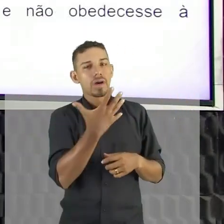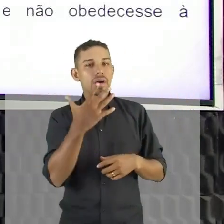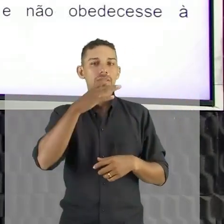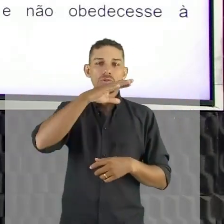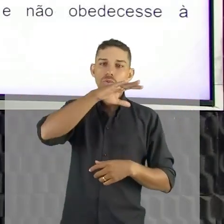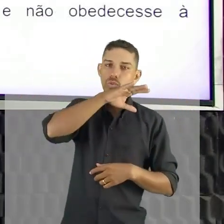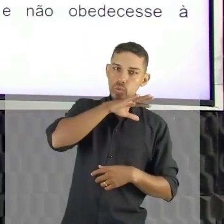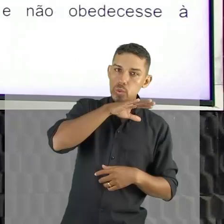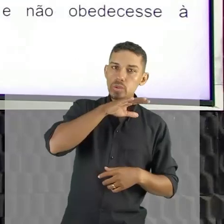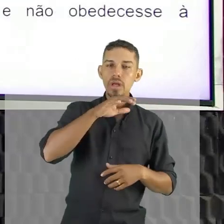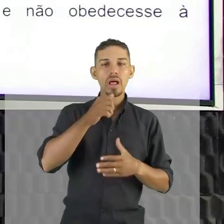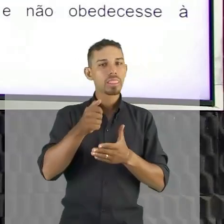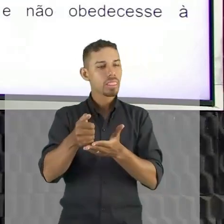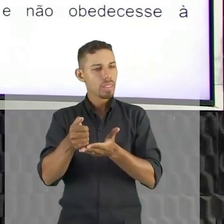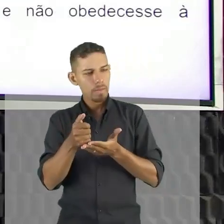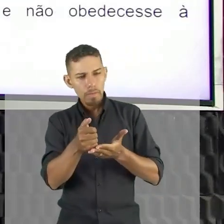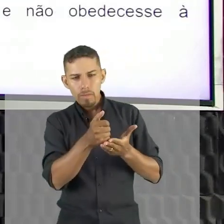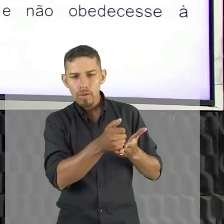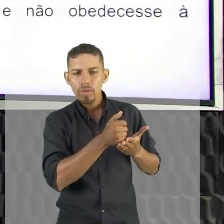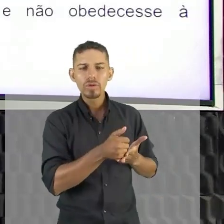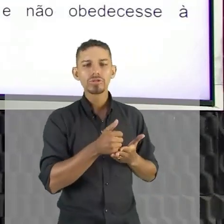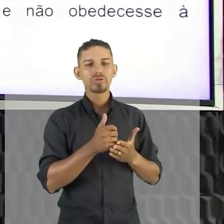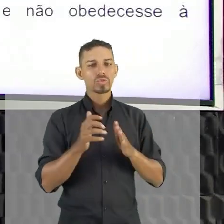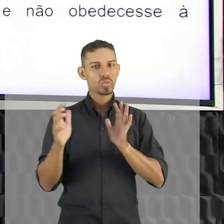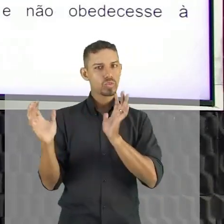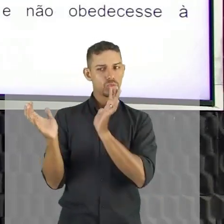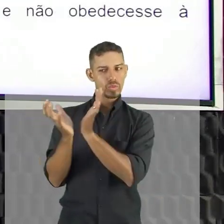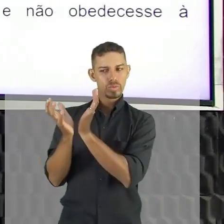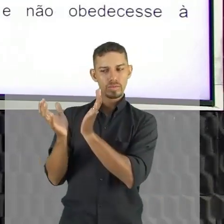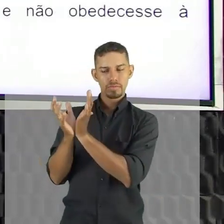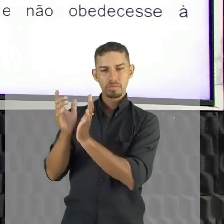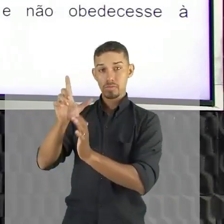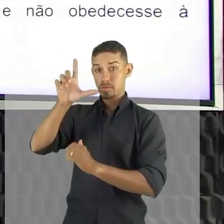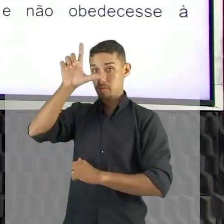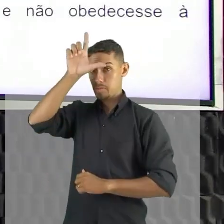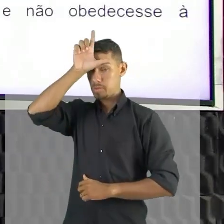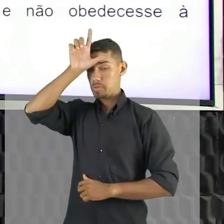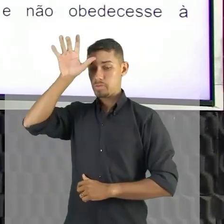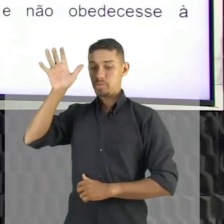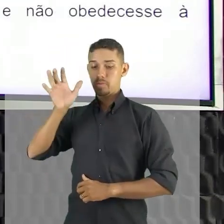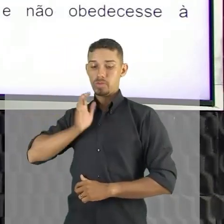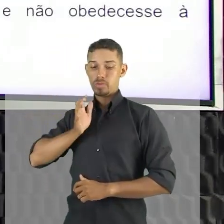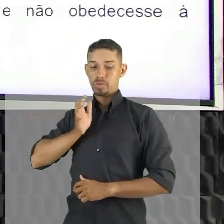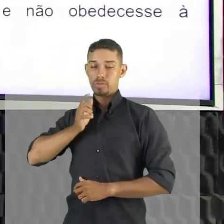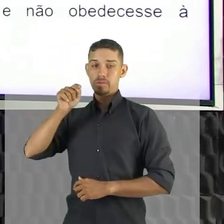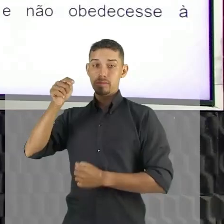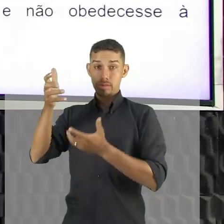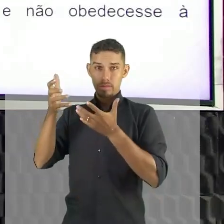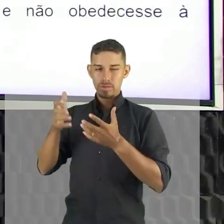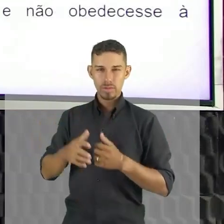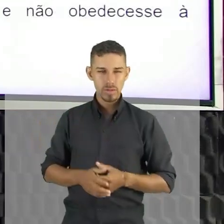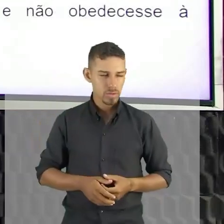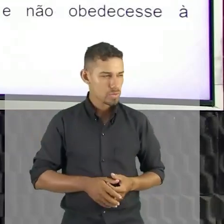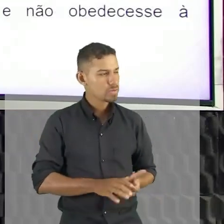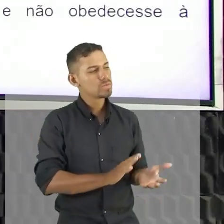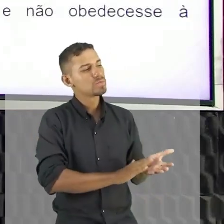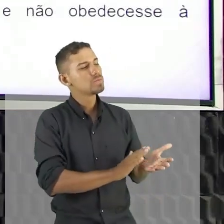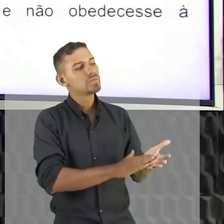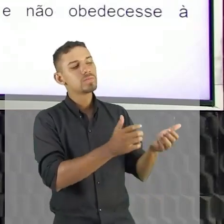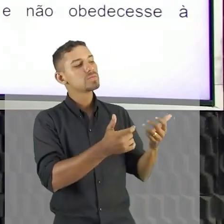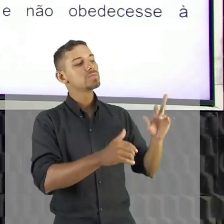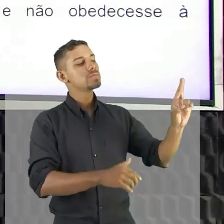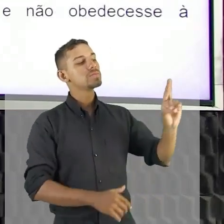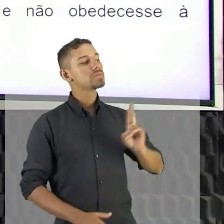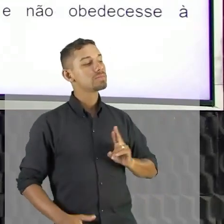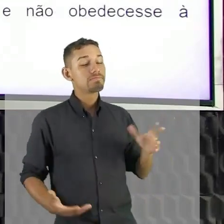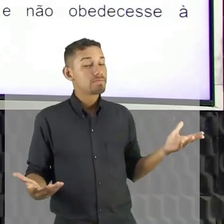né, o apoio de uma elite que vai, claro, requerer também de Dom Pedro I uma devolutiva e